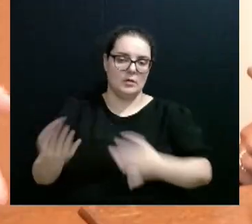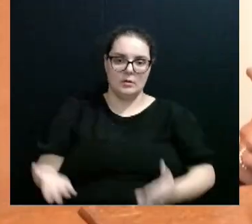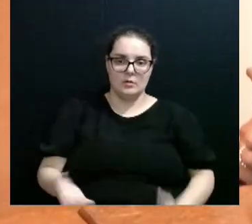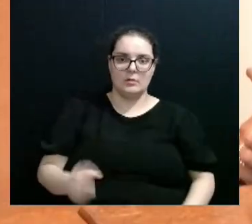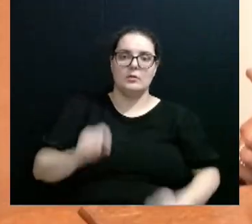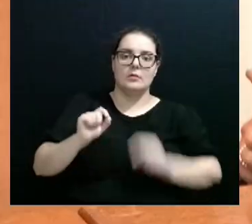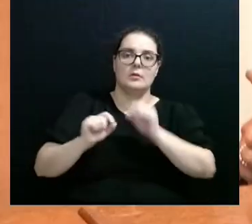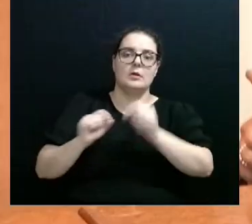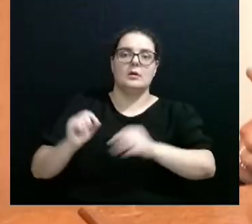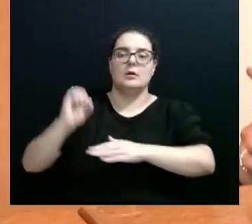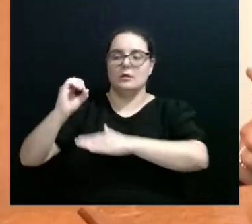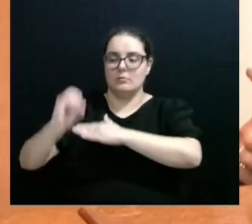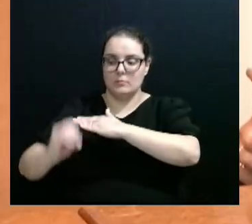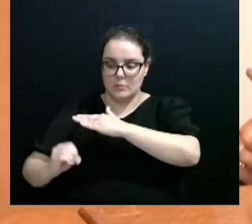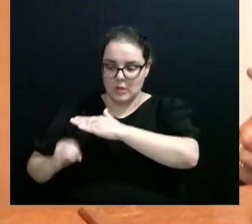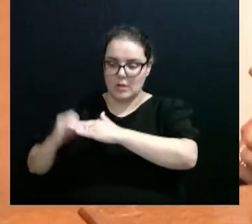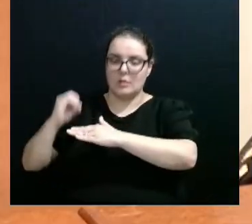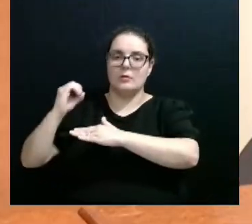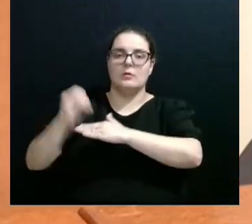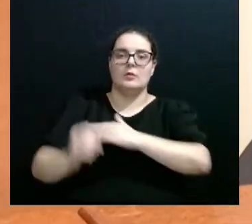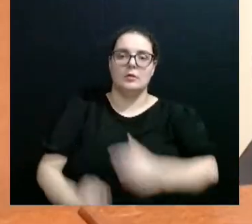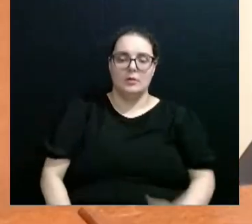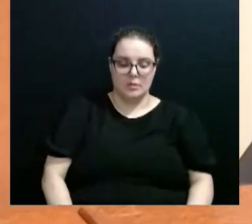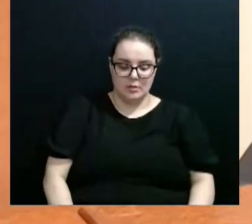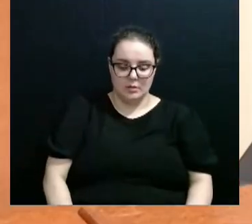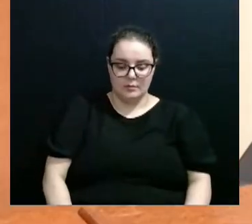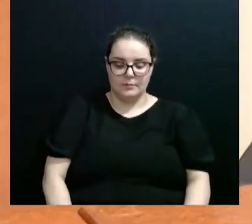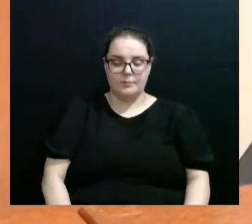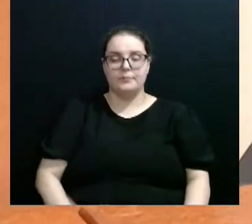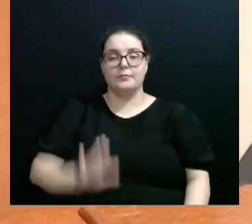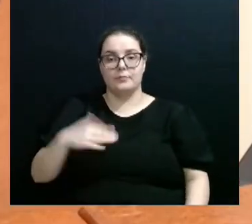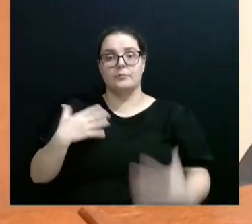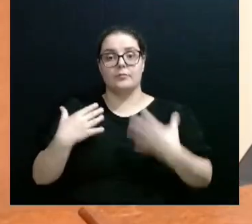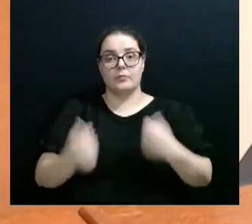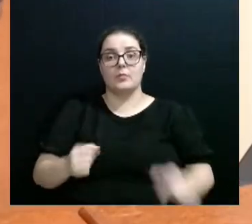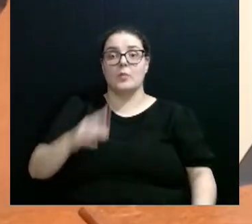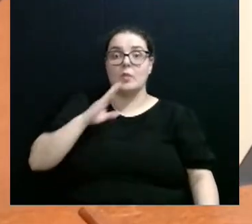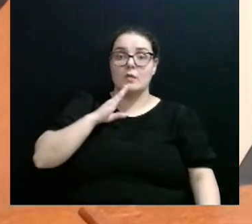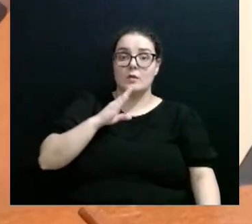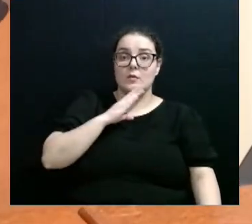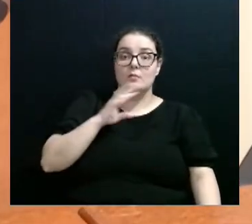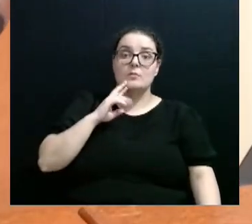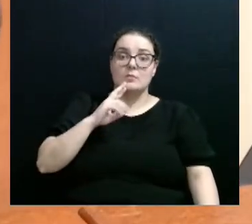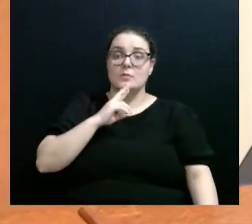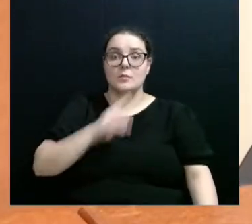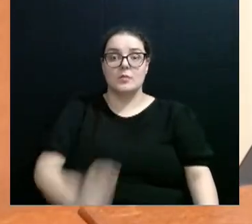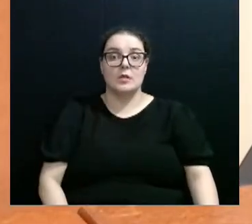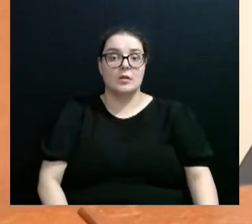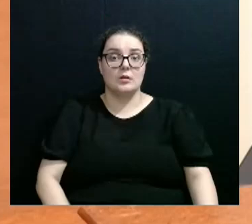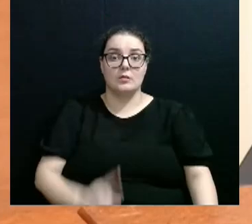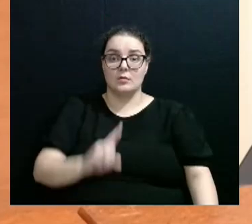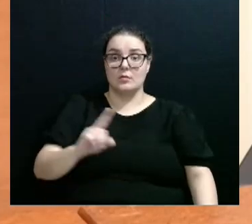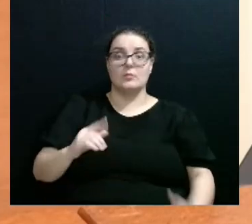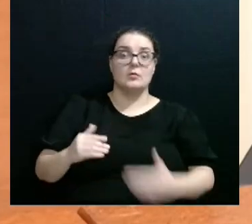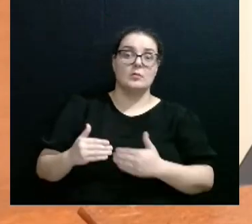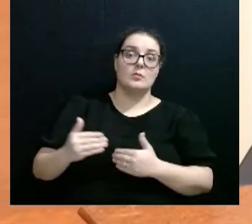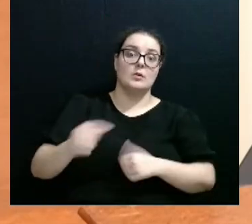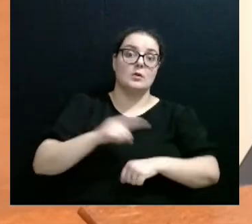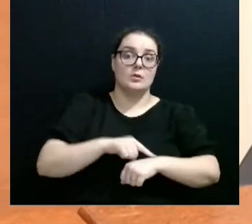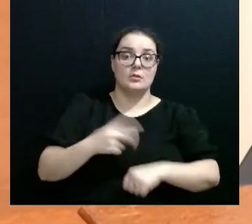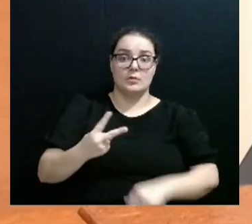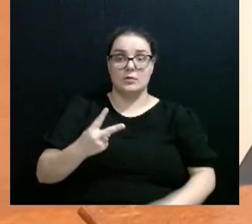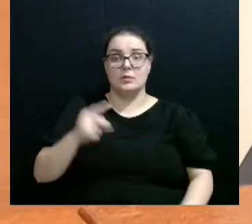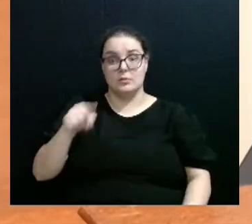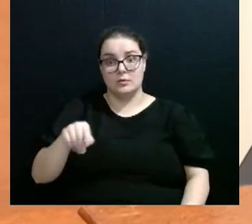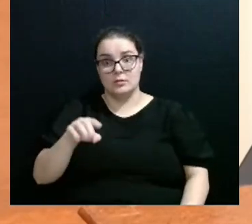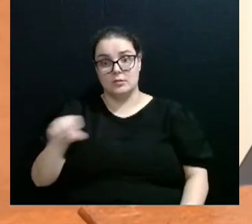24 horas. E a hora que a gente excepcionalizou bares e restaurantes, na extensão de horário após as 2, porque era uma intervenção